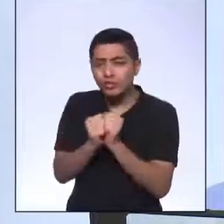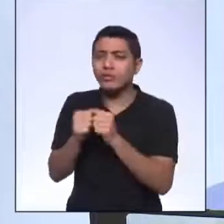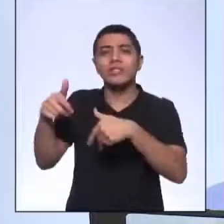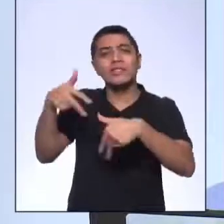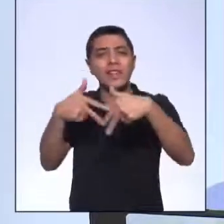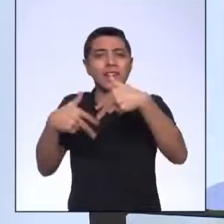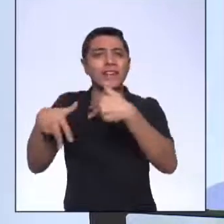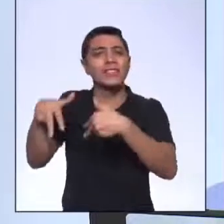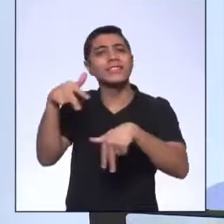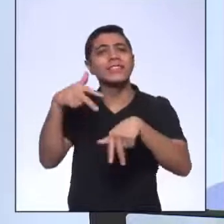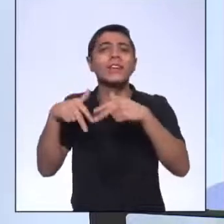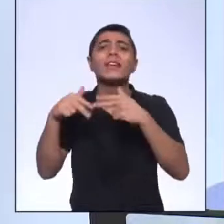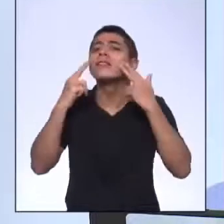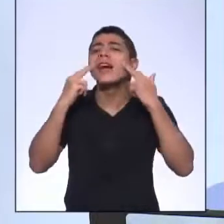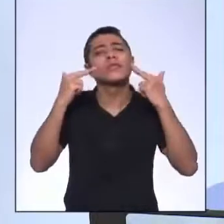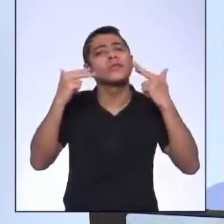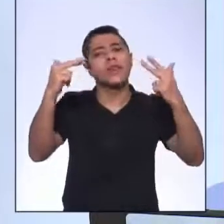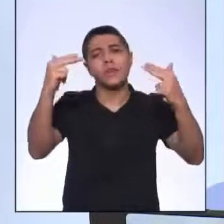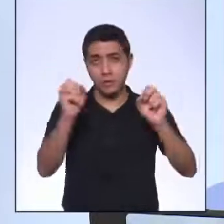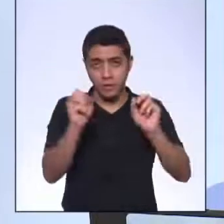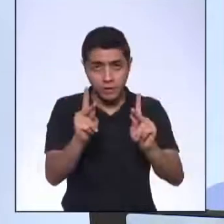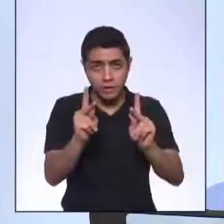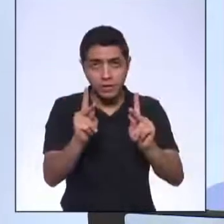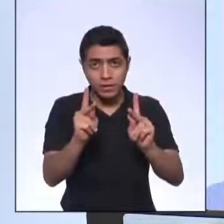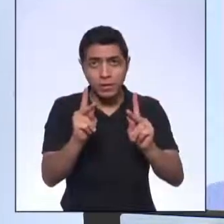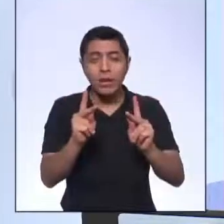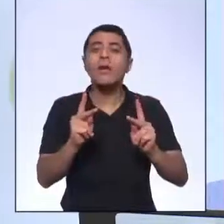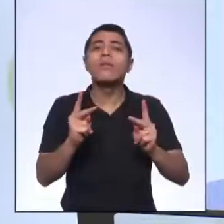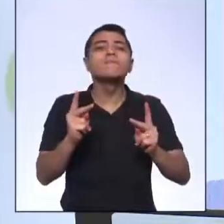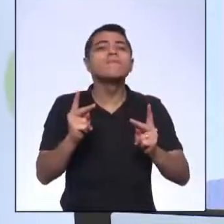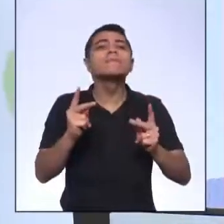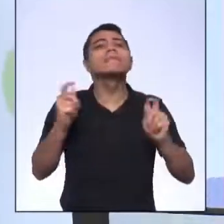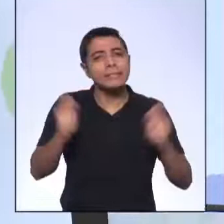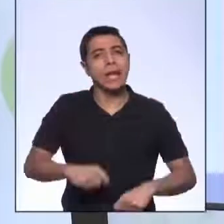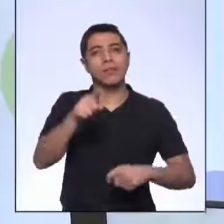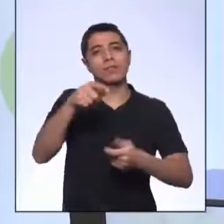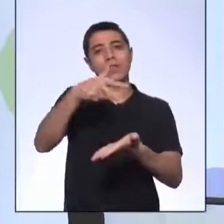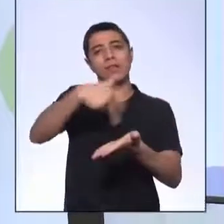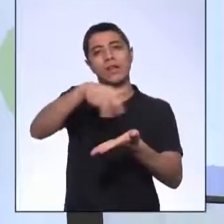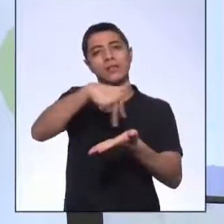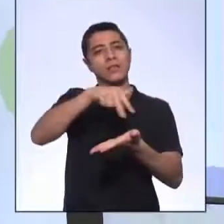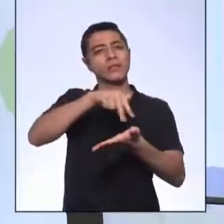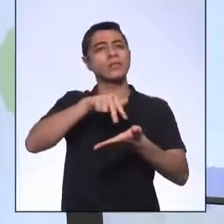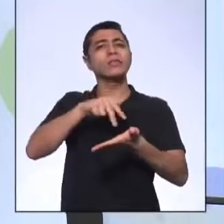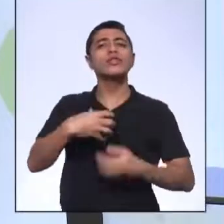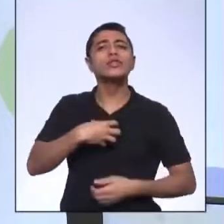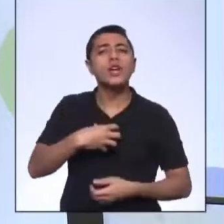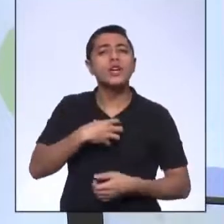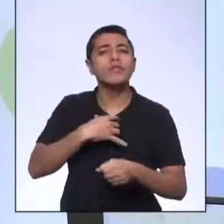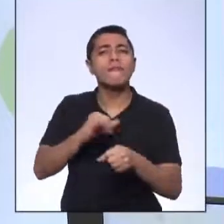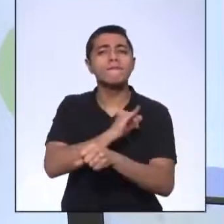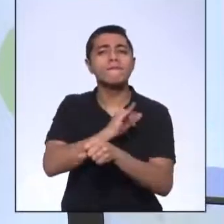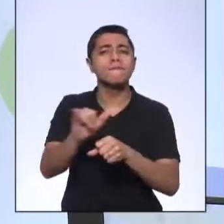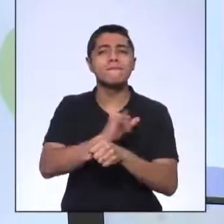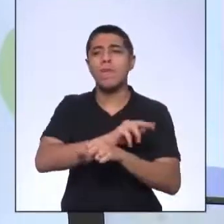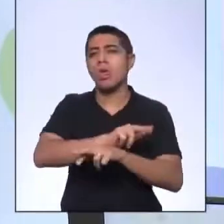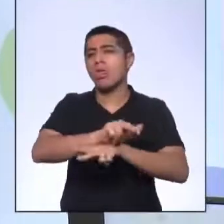sabe é natural tá então tem muitas formas que a dança pode estar ajudando a gente a